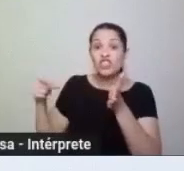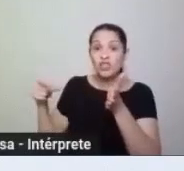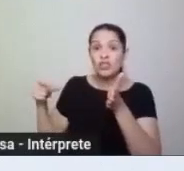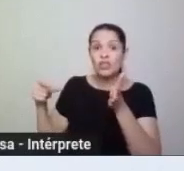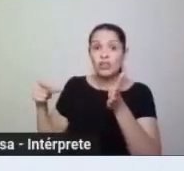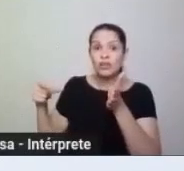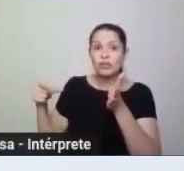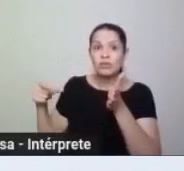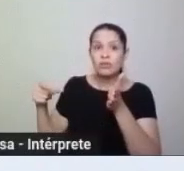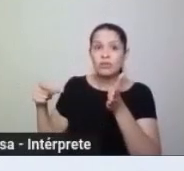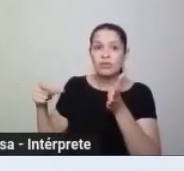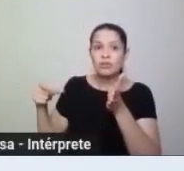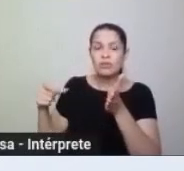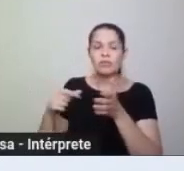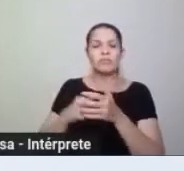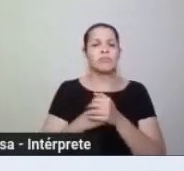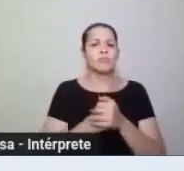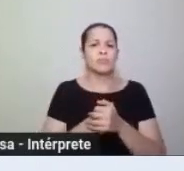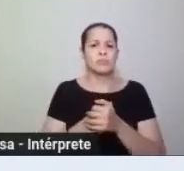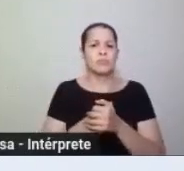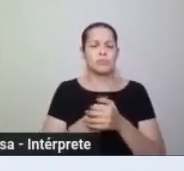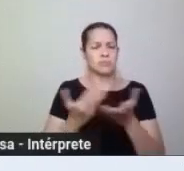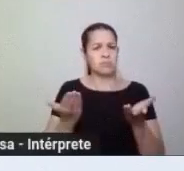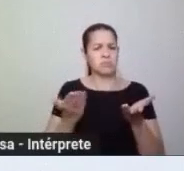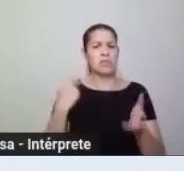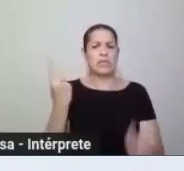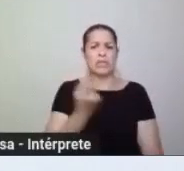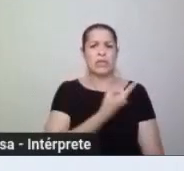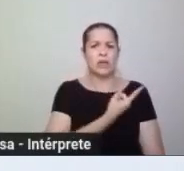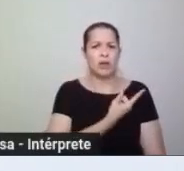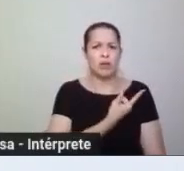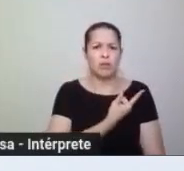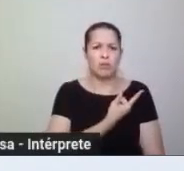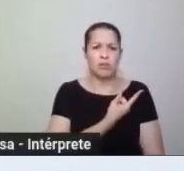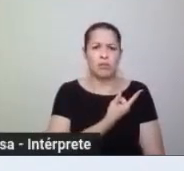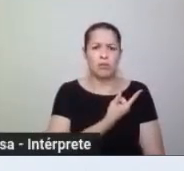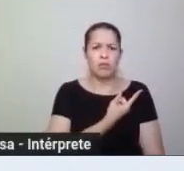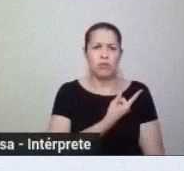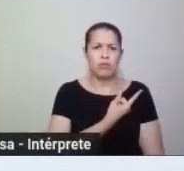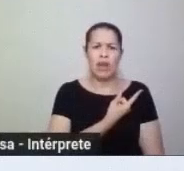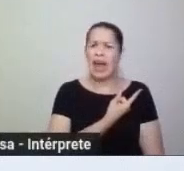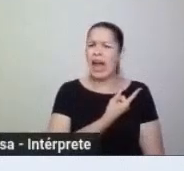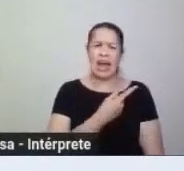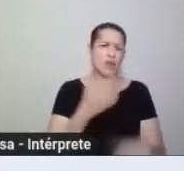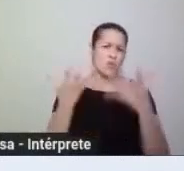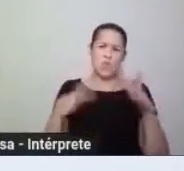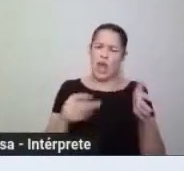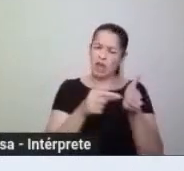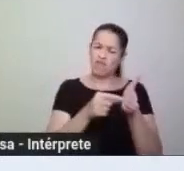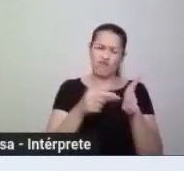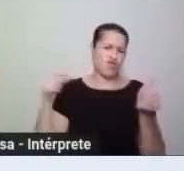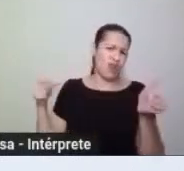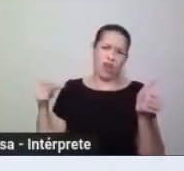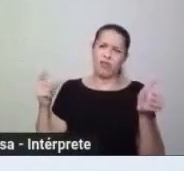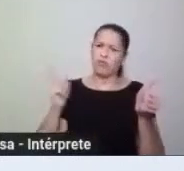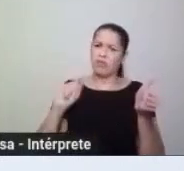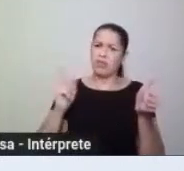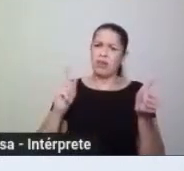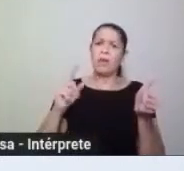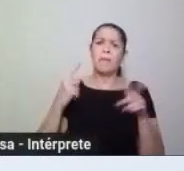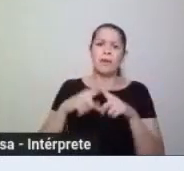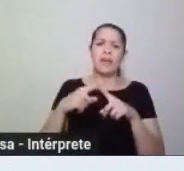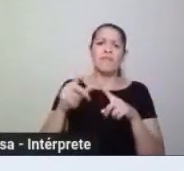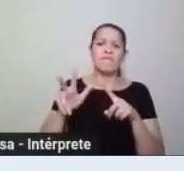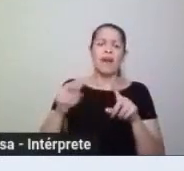risco. E a gente, assim, relutou para não tirar o sensor, né? Porque vai abaixar e a gente